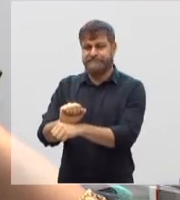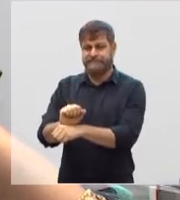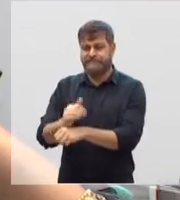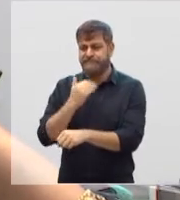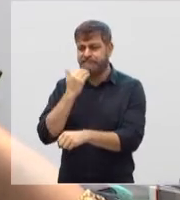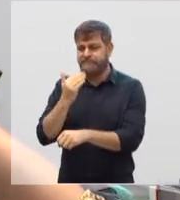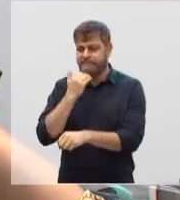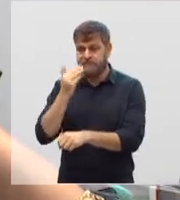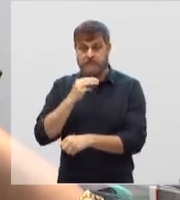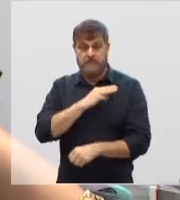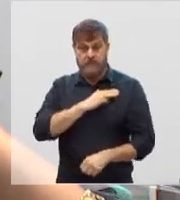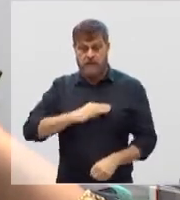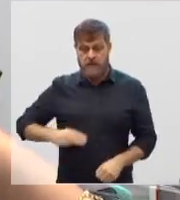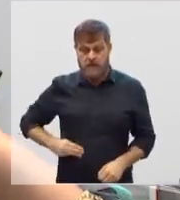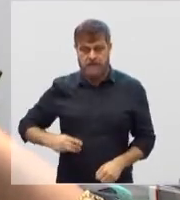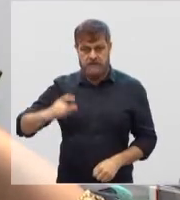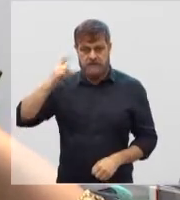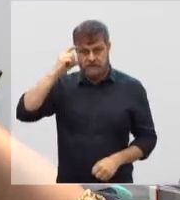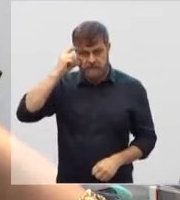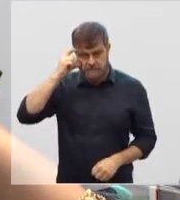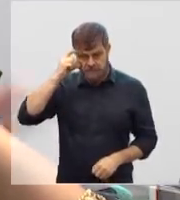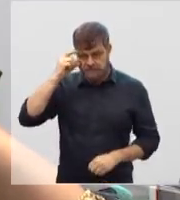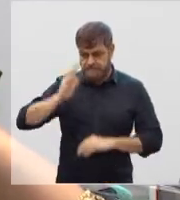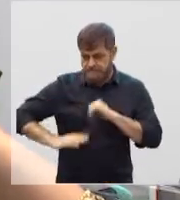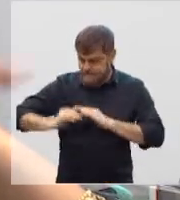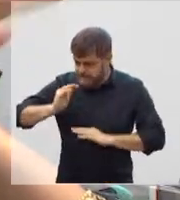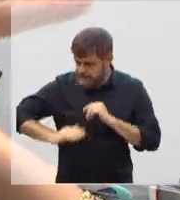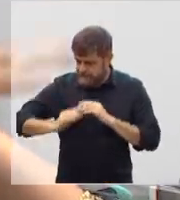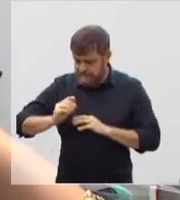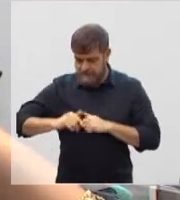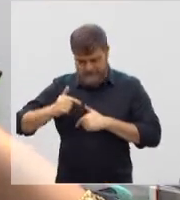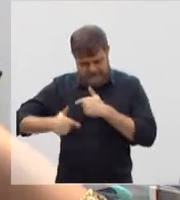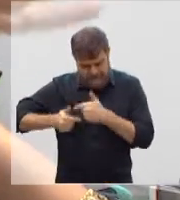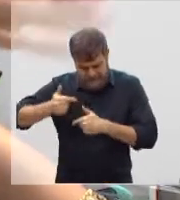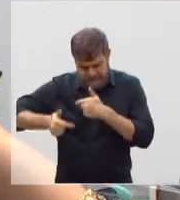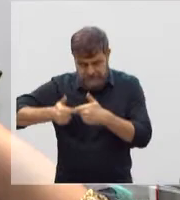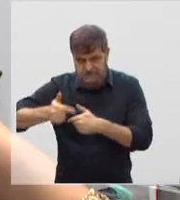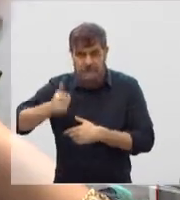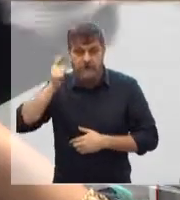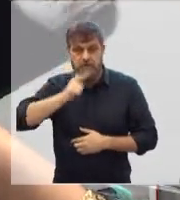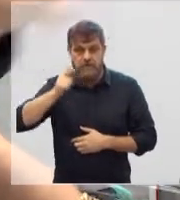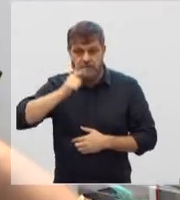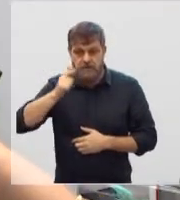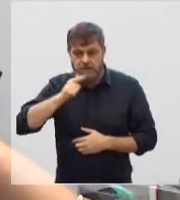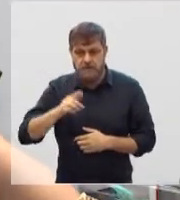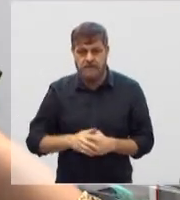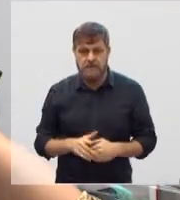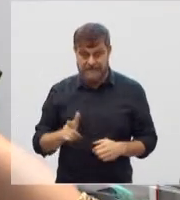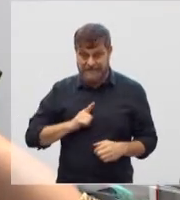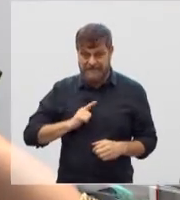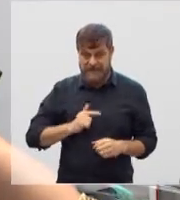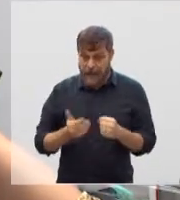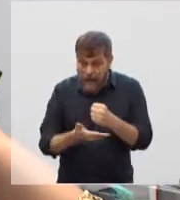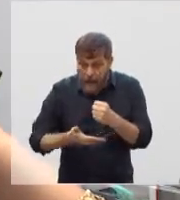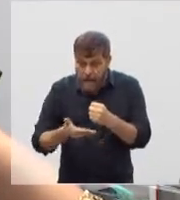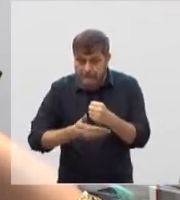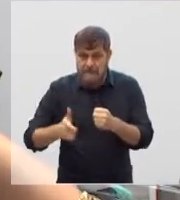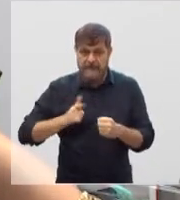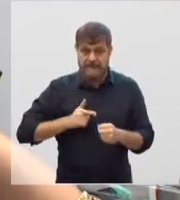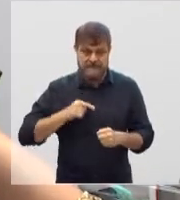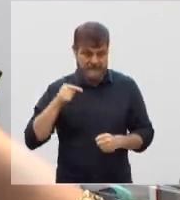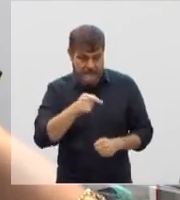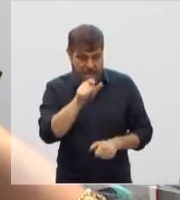ficou parado. E a ministra está fazendo um trabalho muito interessante de entrega desses kits, porque